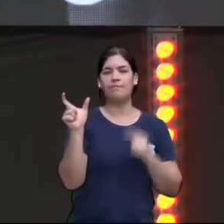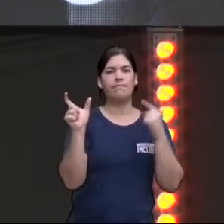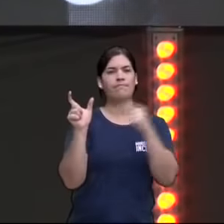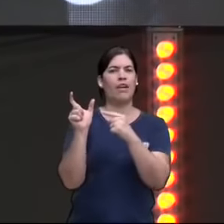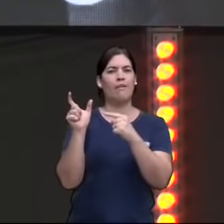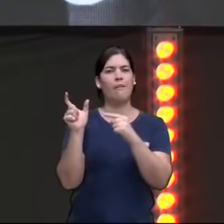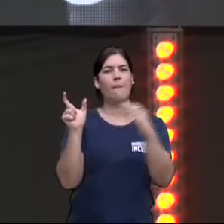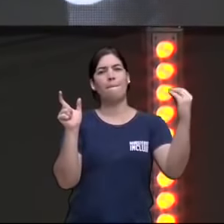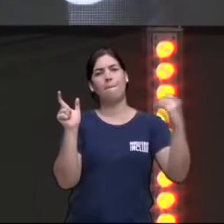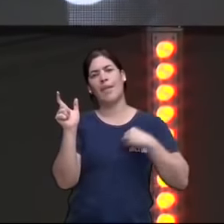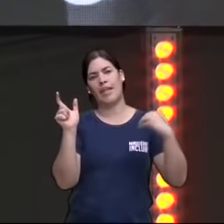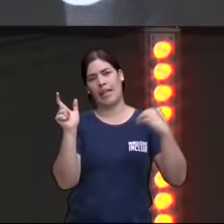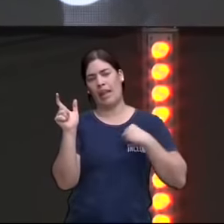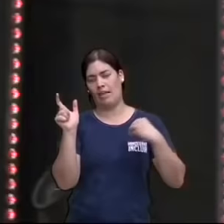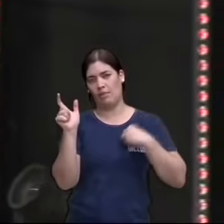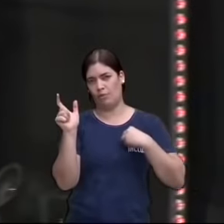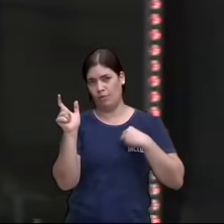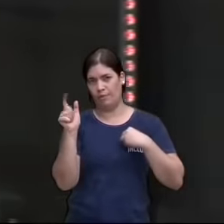pecado.